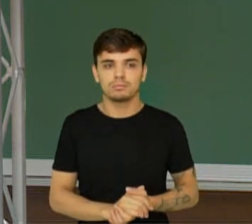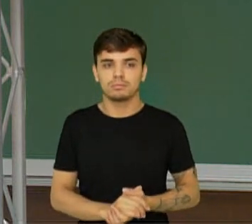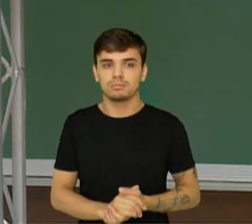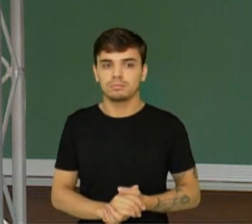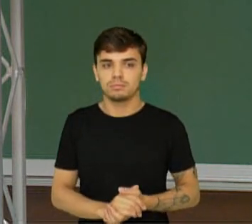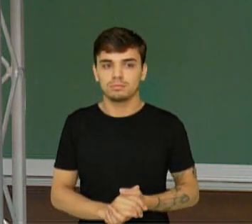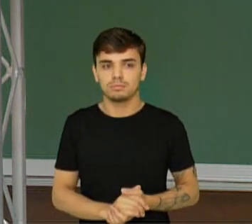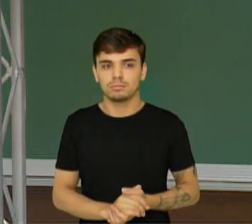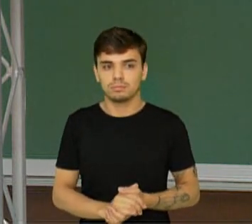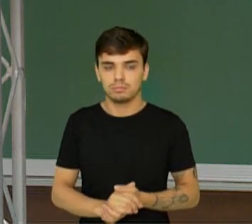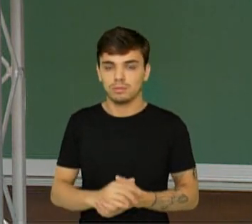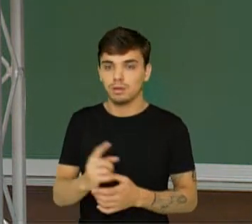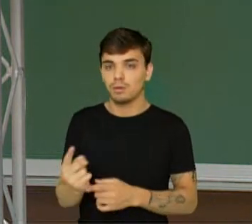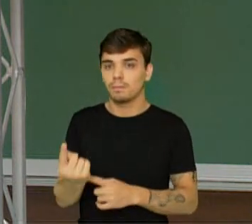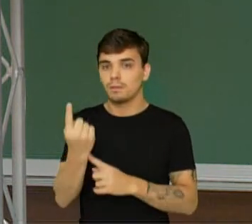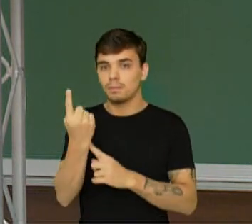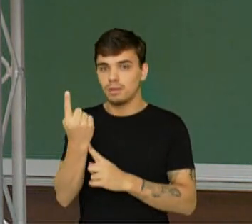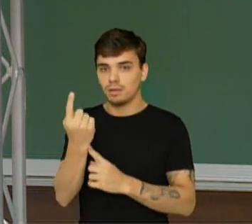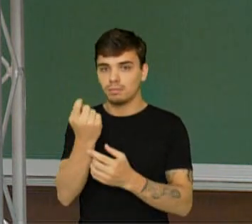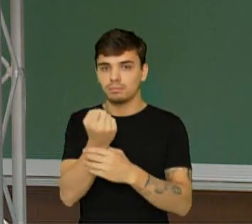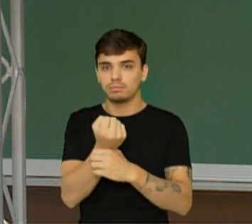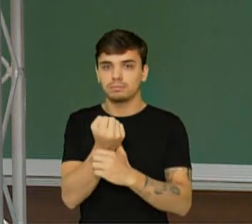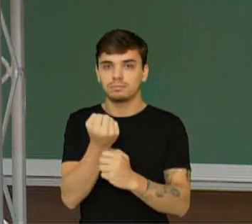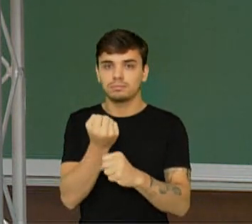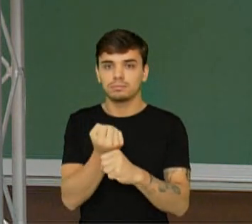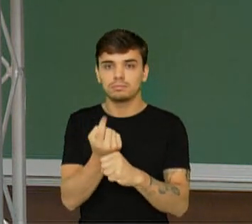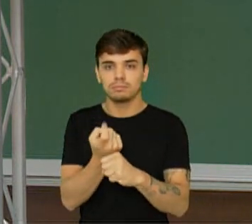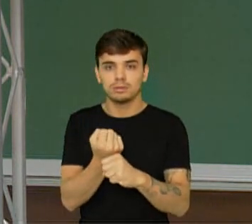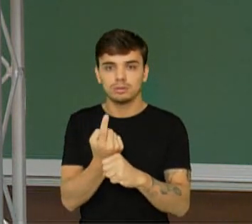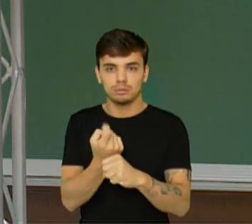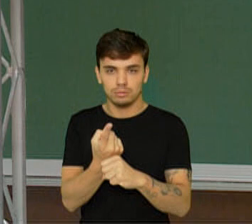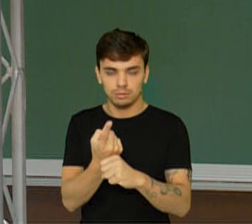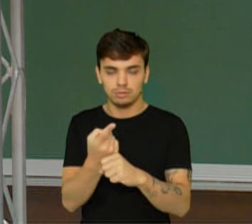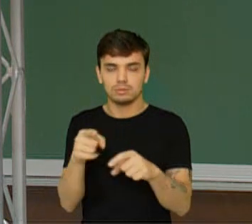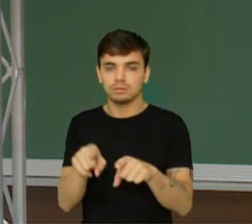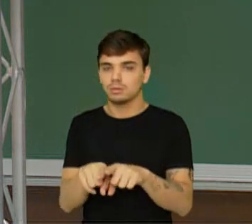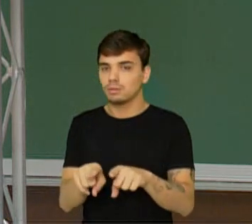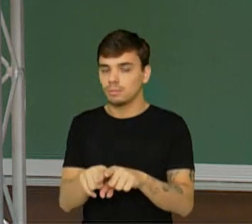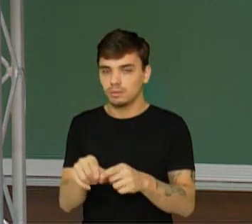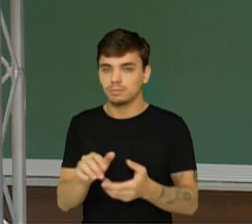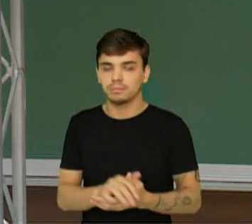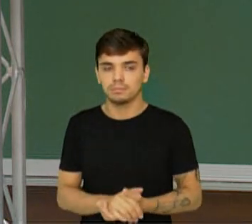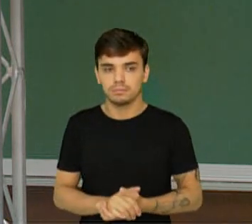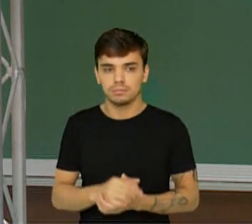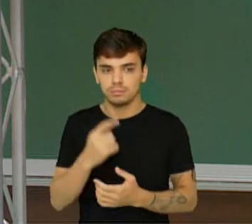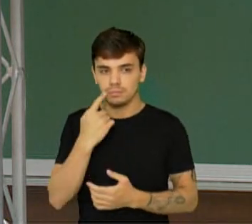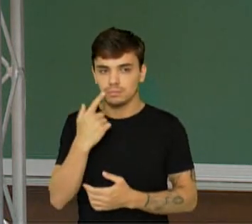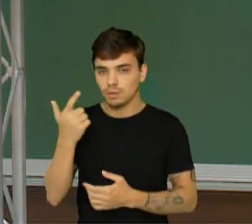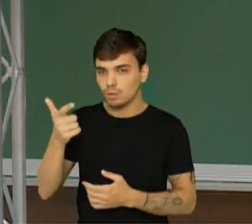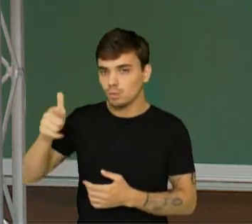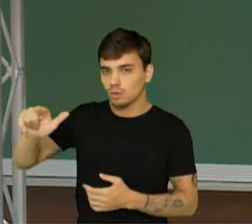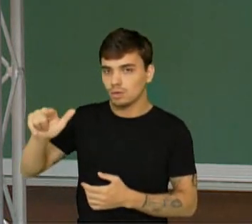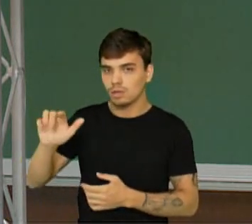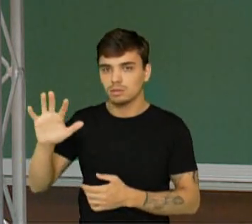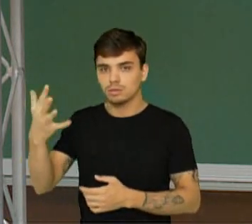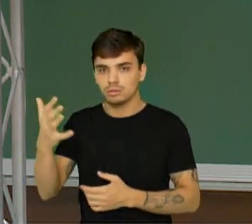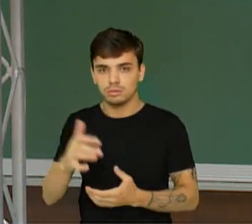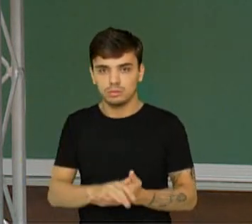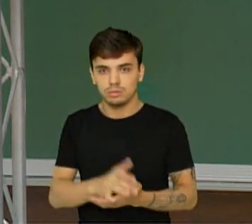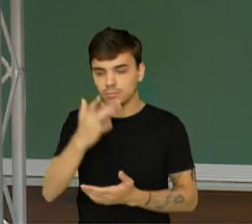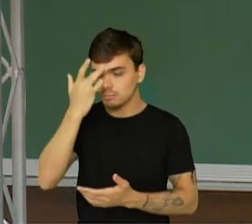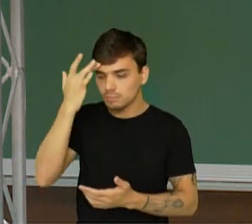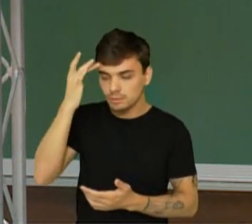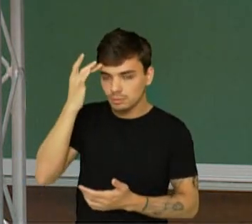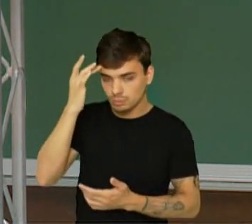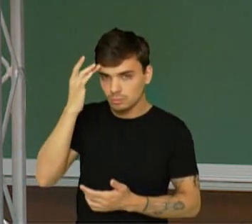disse, primeira pessoa do singular, yo, a alteração acontece apenas aqui. Nas outras pessoas, você vai conjugar o